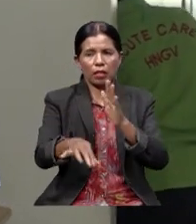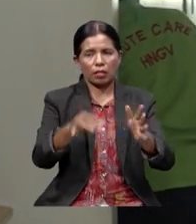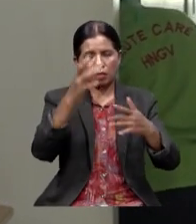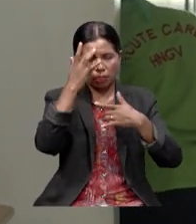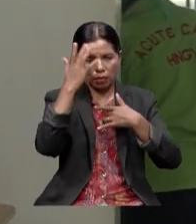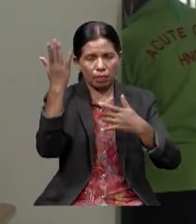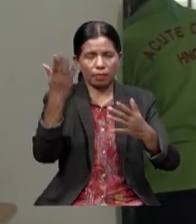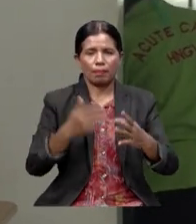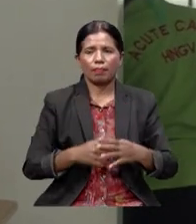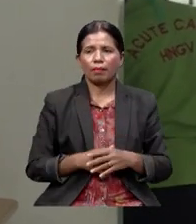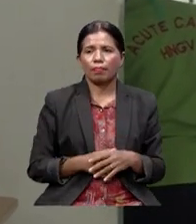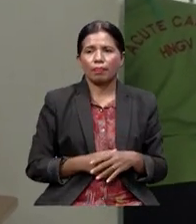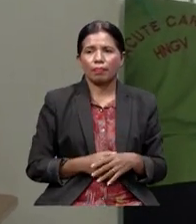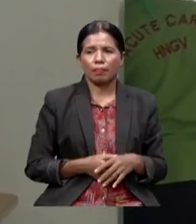refere.